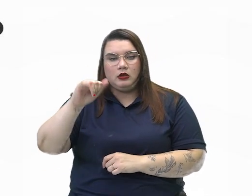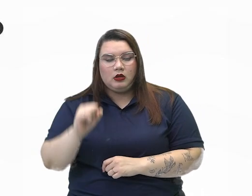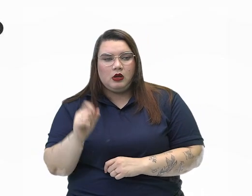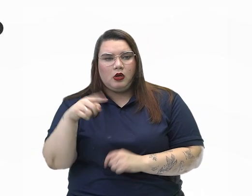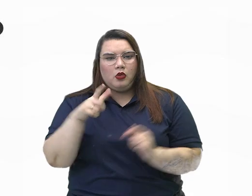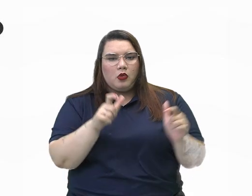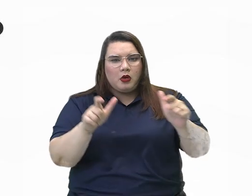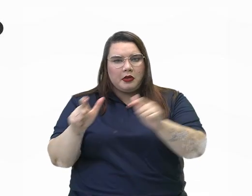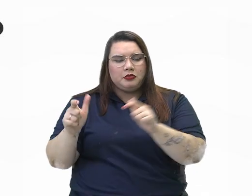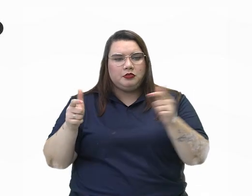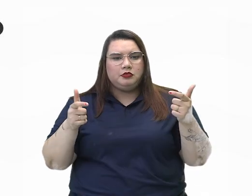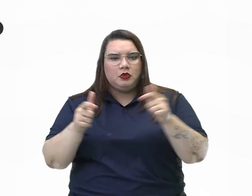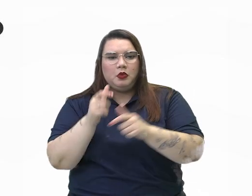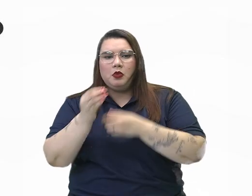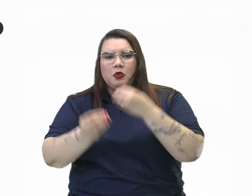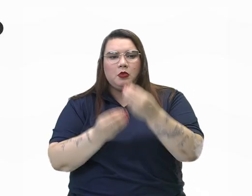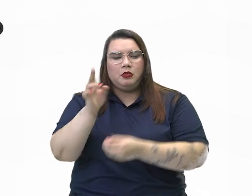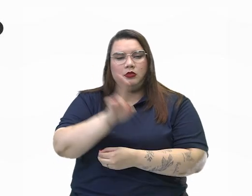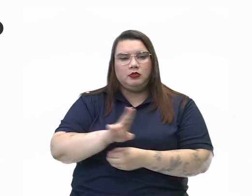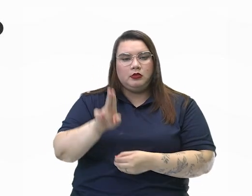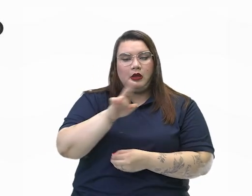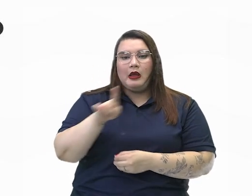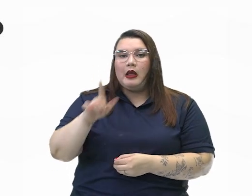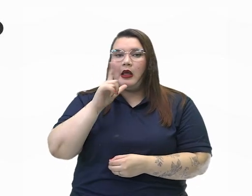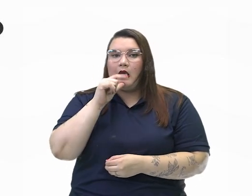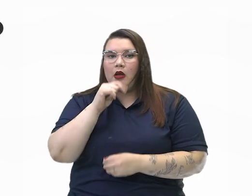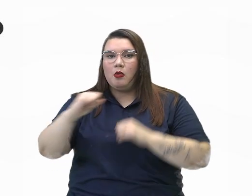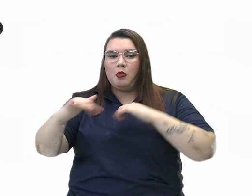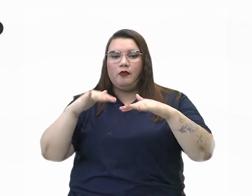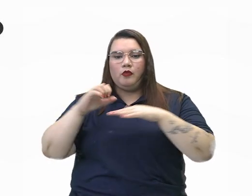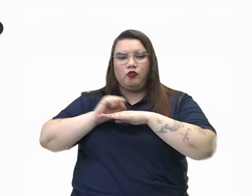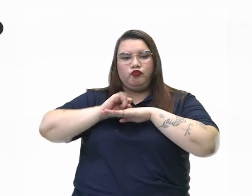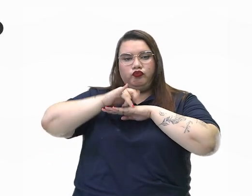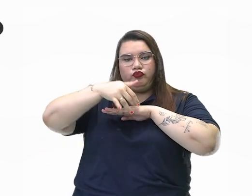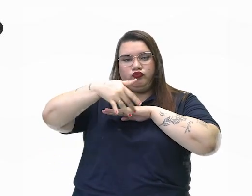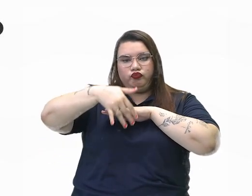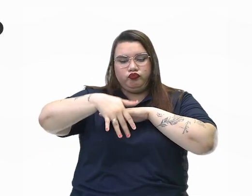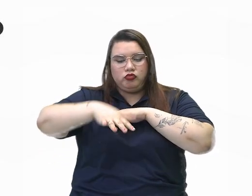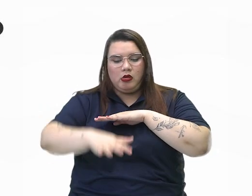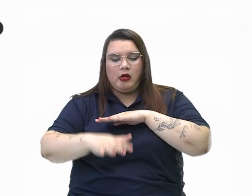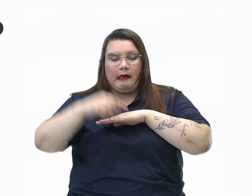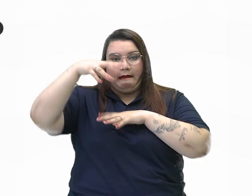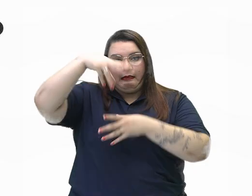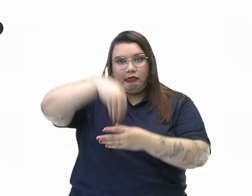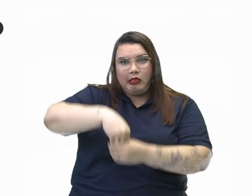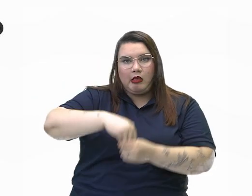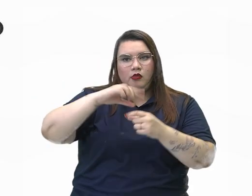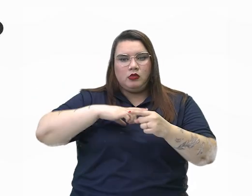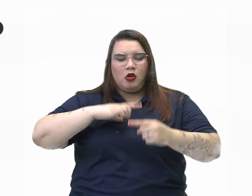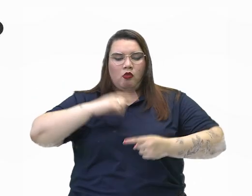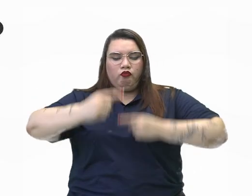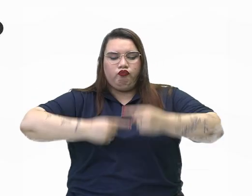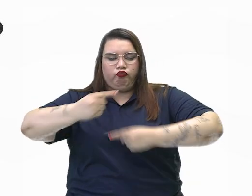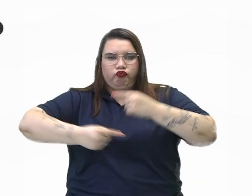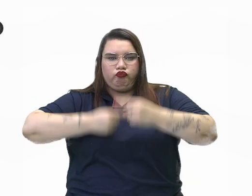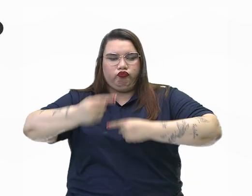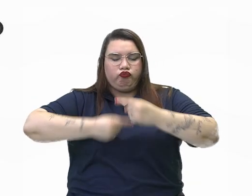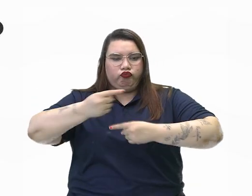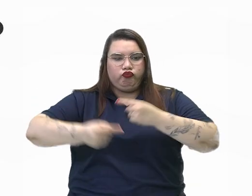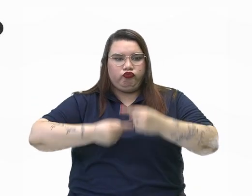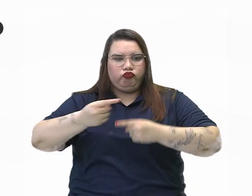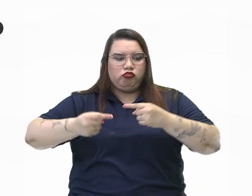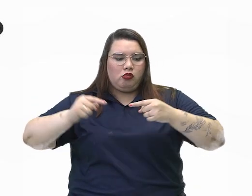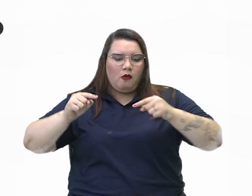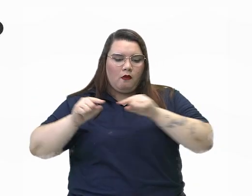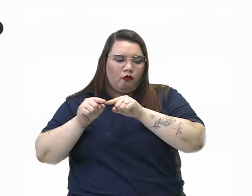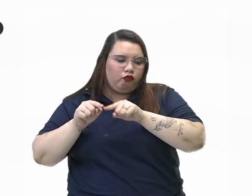centrais sustentáveis. Como funcionam? A água em movimento, as giraturbinas